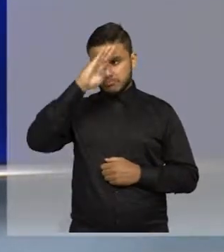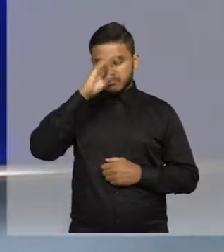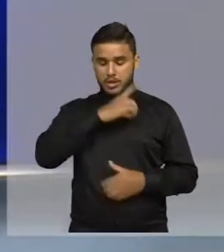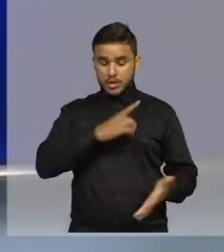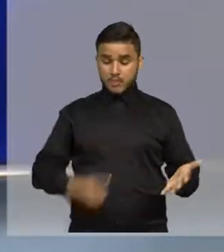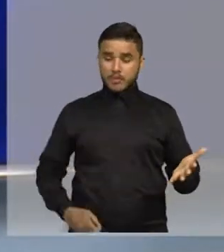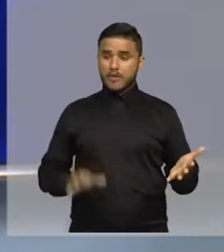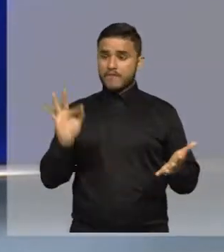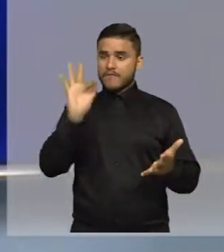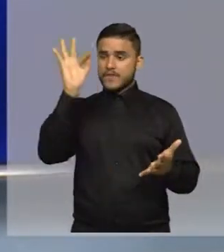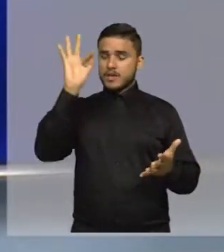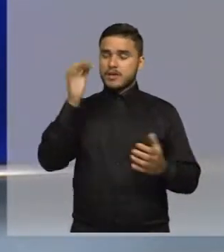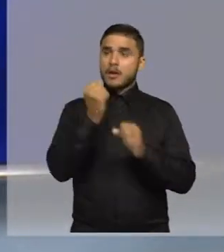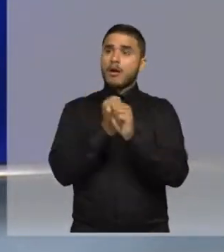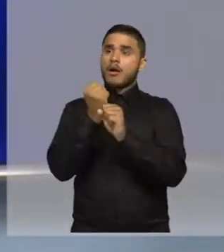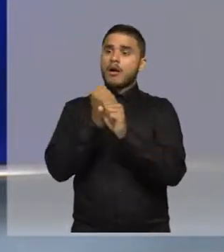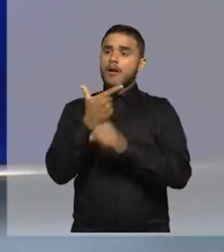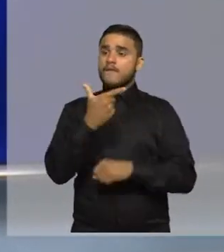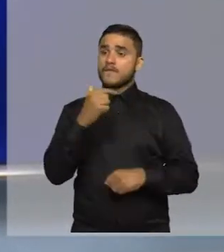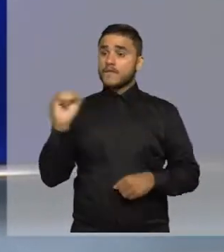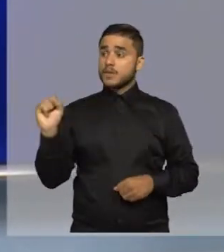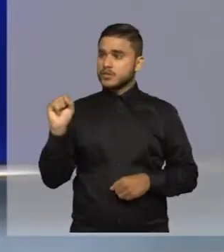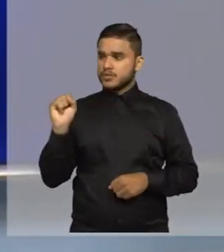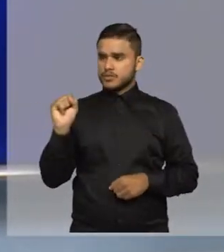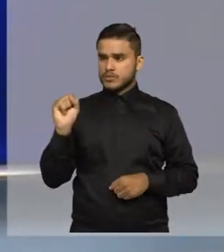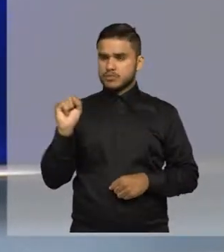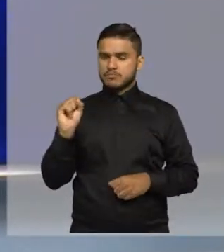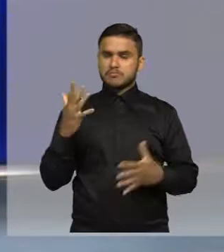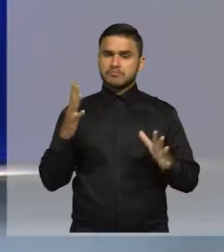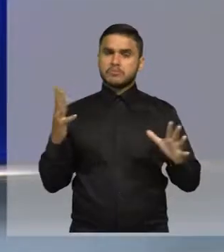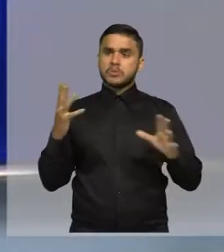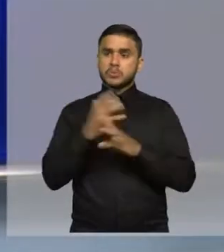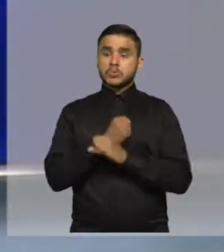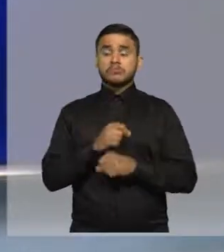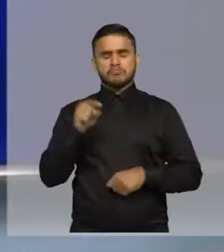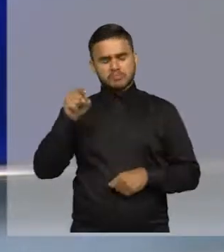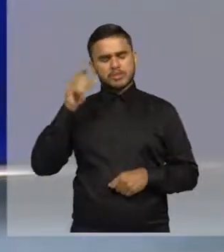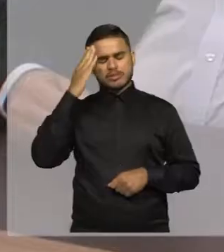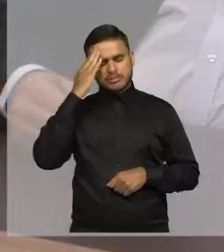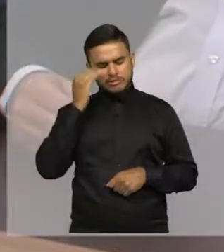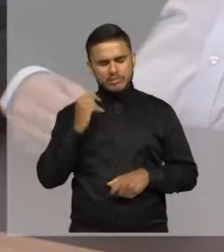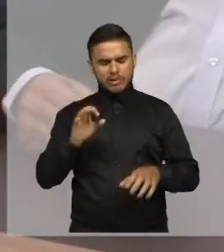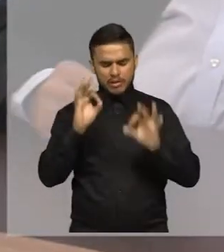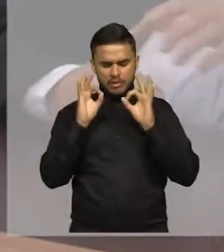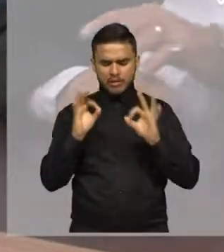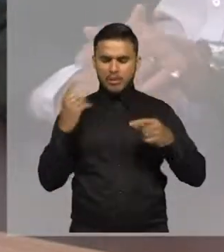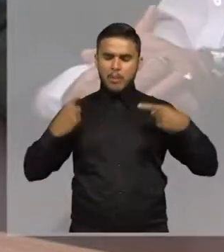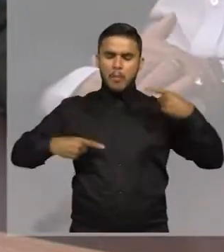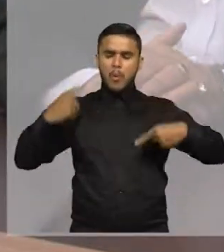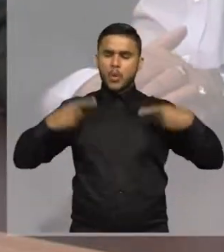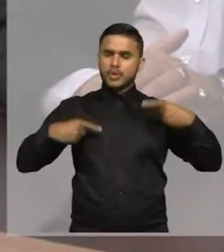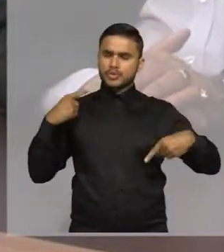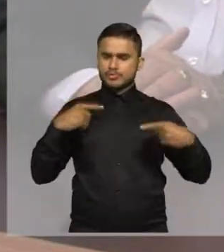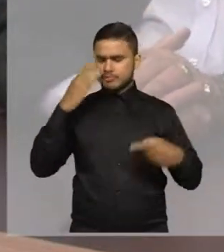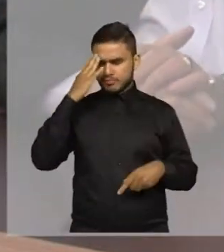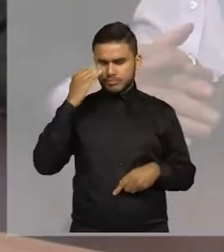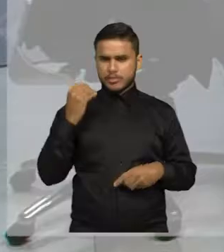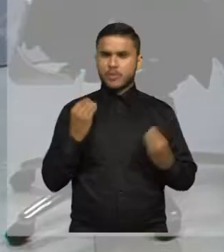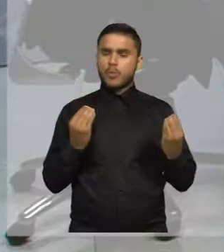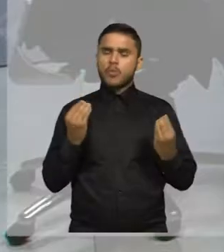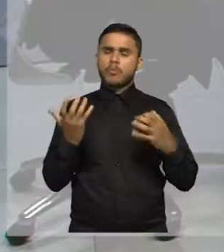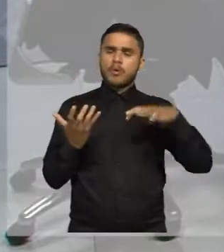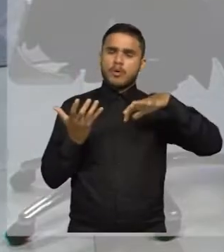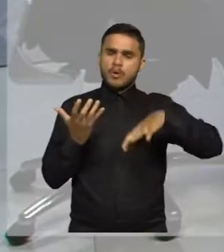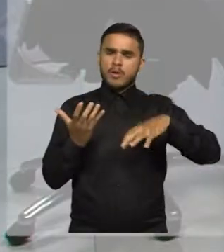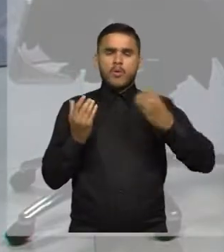deputado federal, ele mais do que ninguém para conhecer bem a natureza política, sobretudo das entranhas do Congresso.